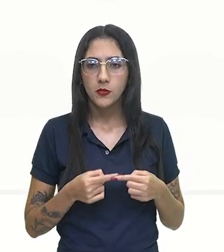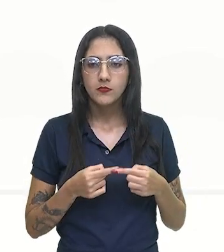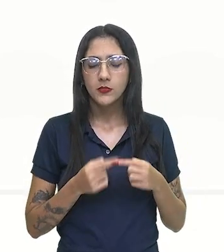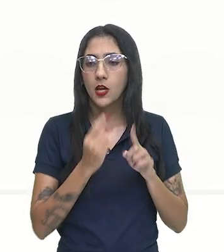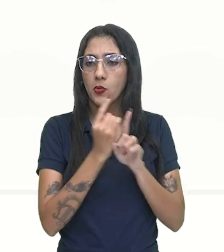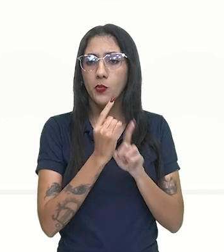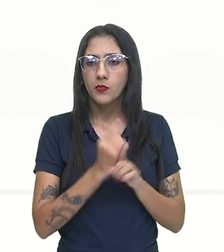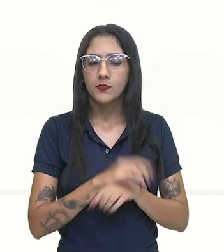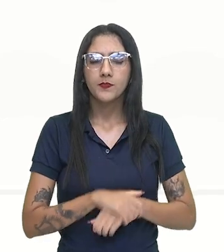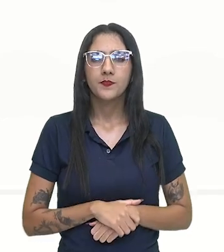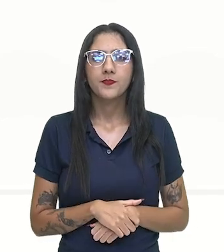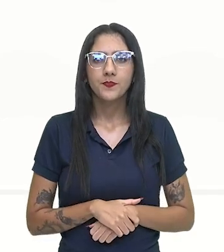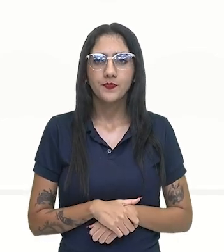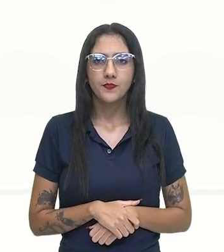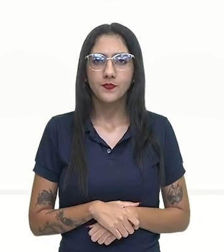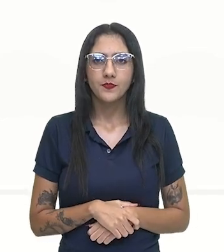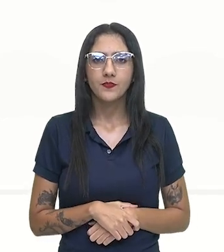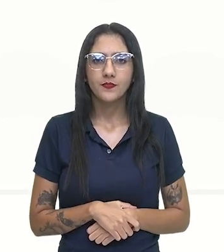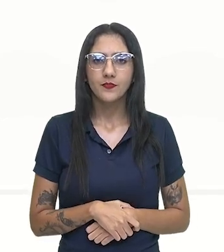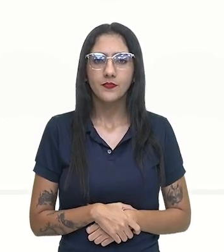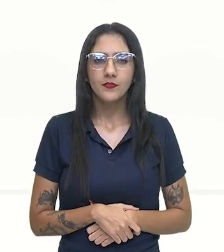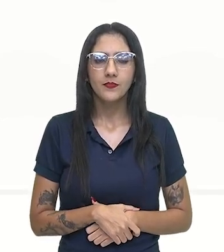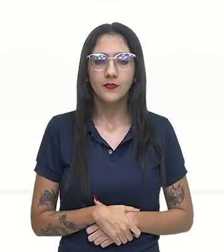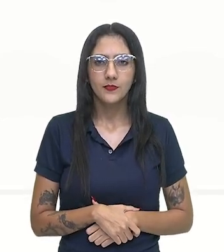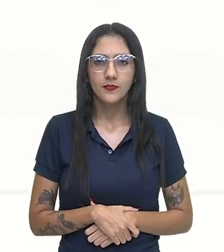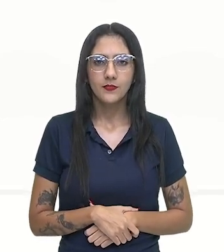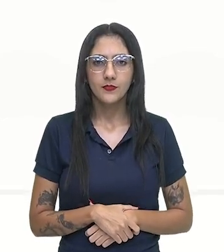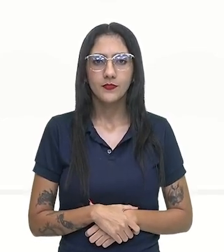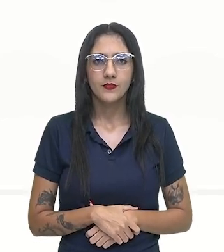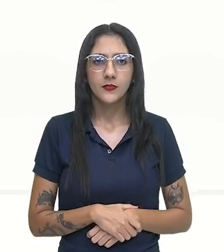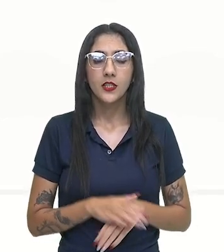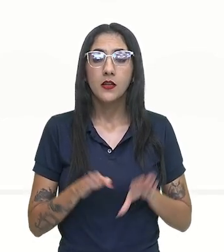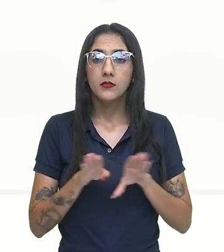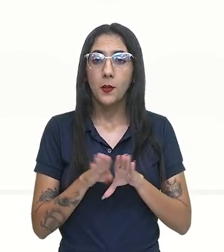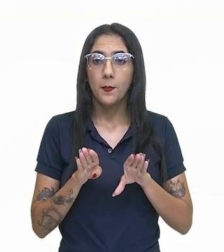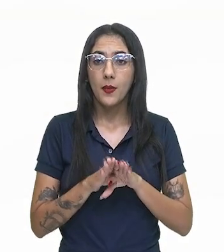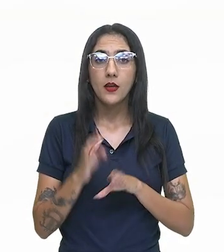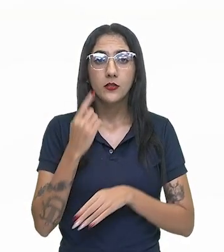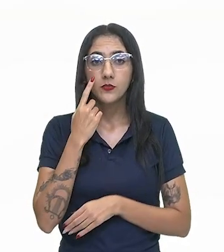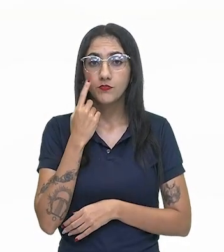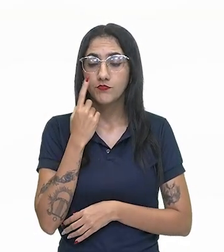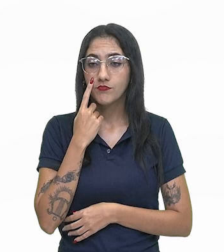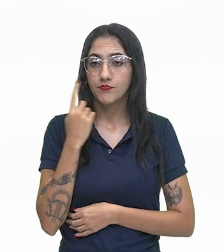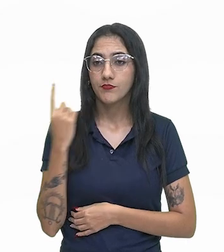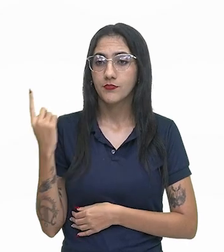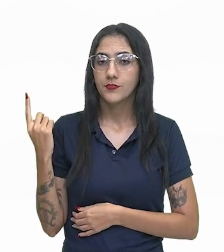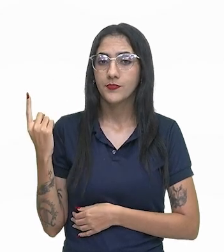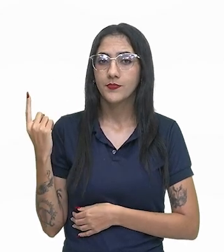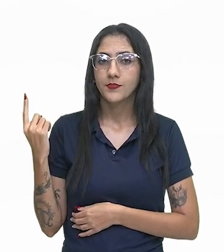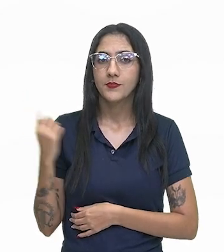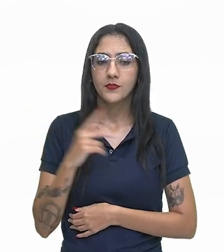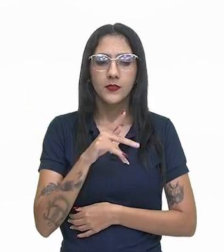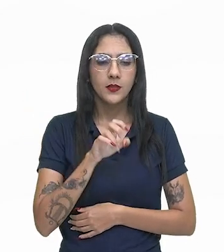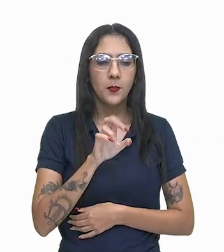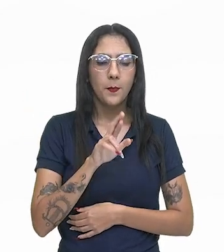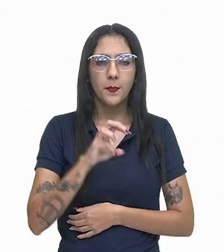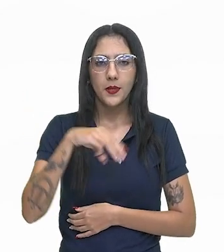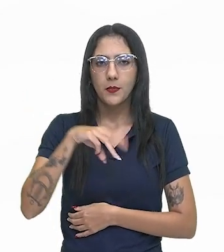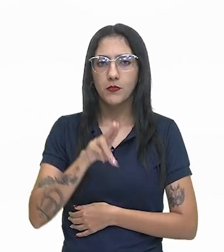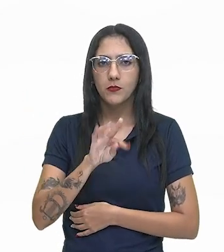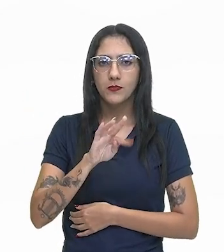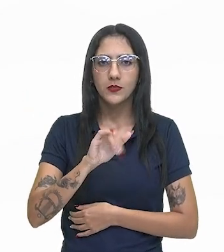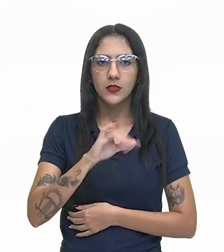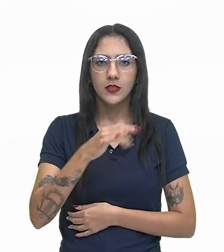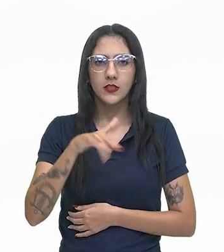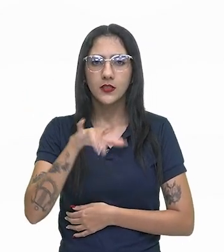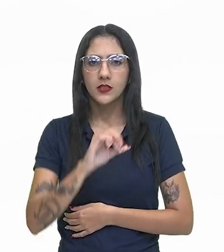as possibilidades. Tá bom? Vimos também a permutação simples. Vamos relembrar também aí a permutação simples, né?